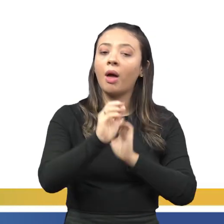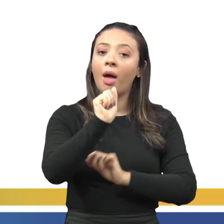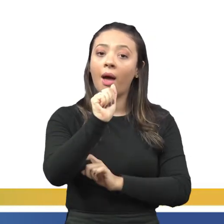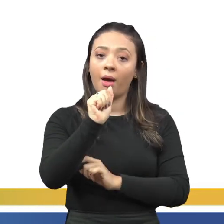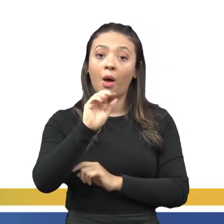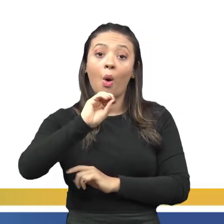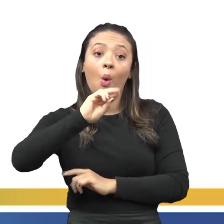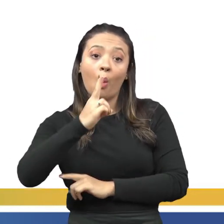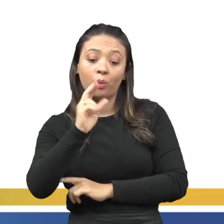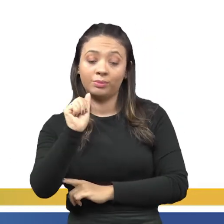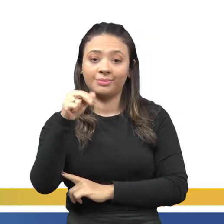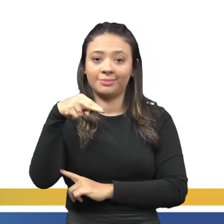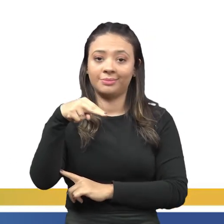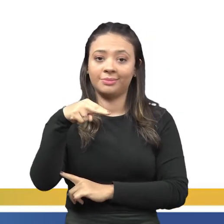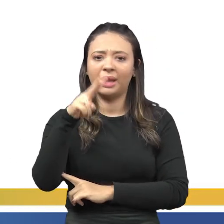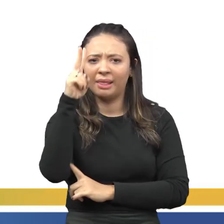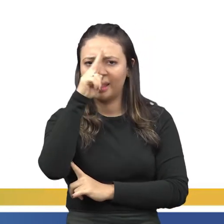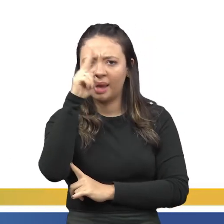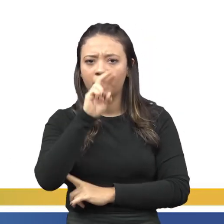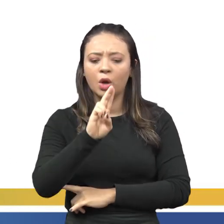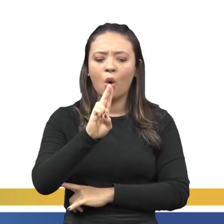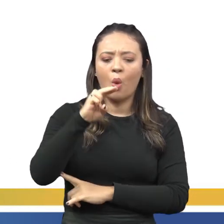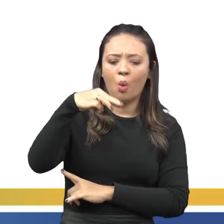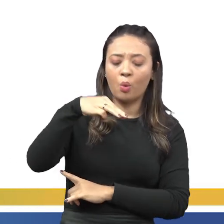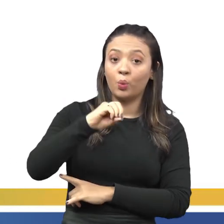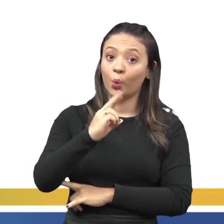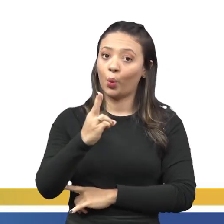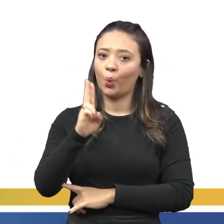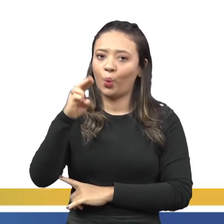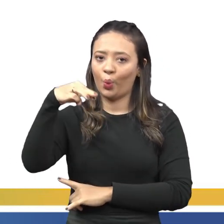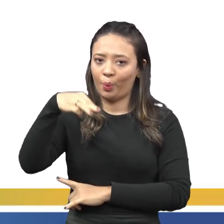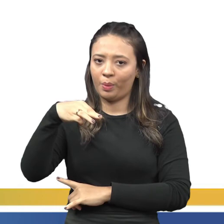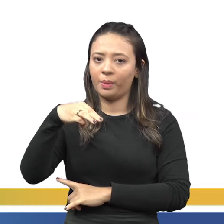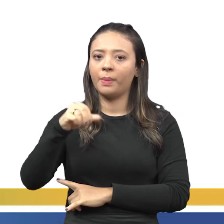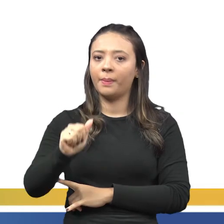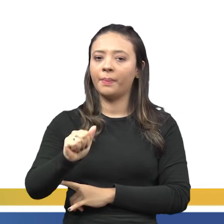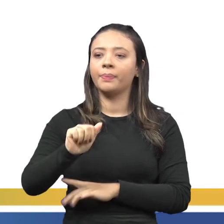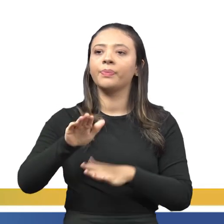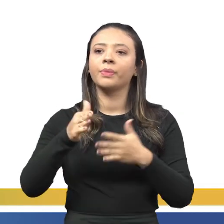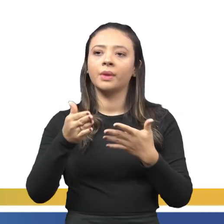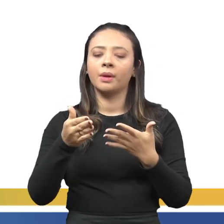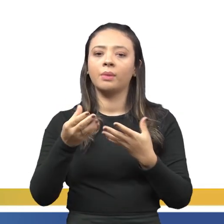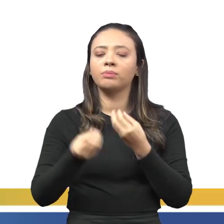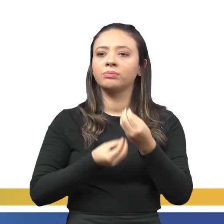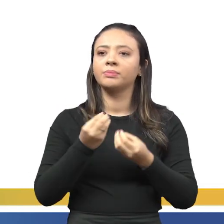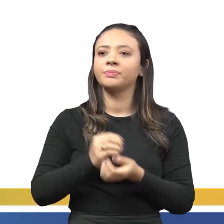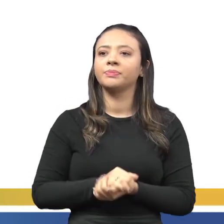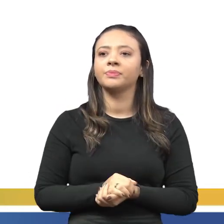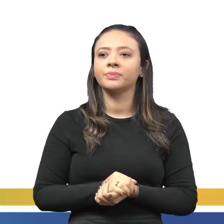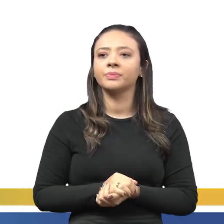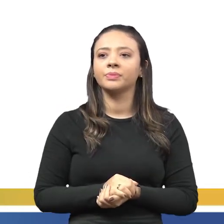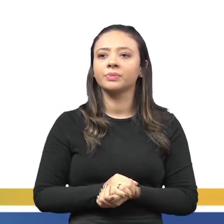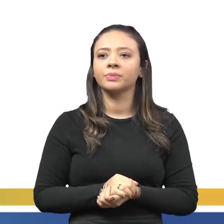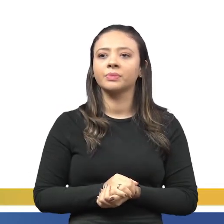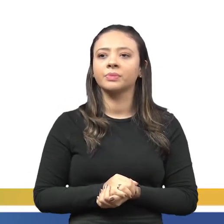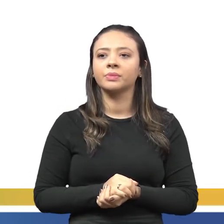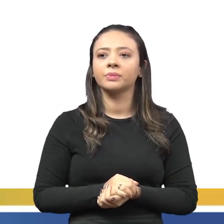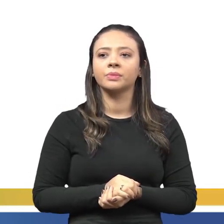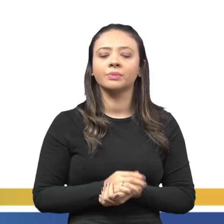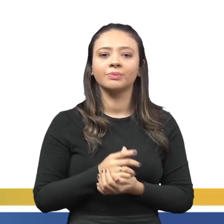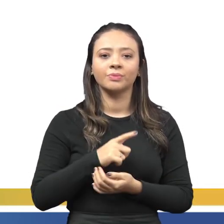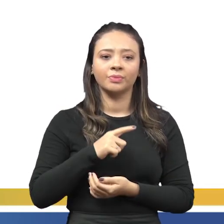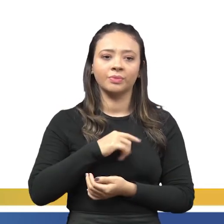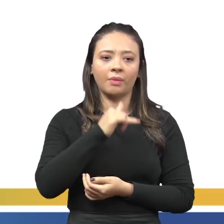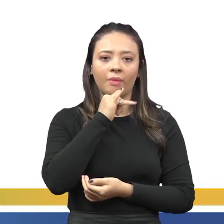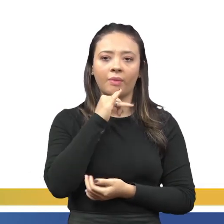completarem com o a ou com o an. Lembra que a ou an significa um ou uma e a gente usa para substantivos contáveis? Então,